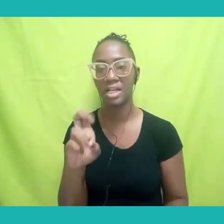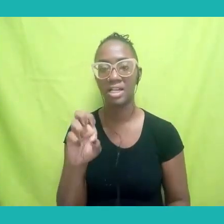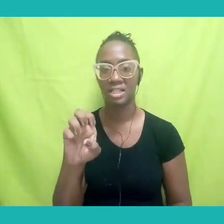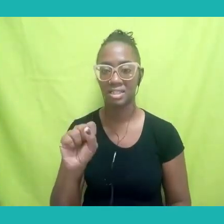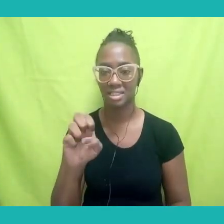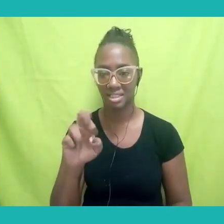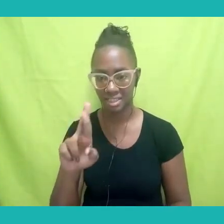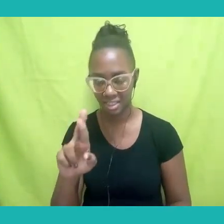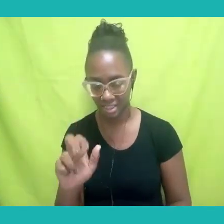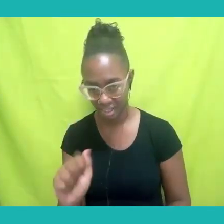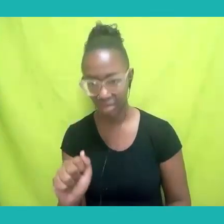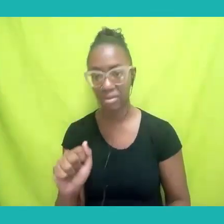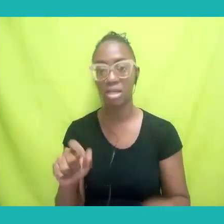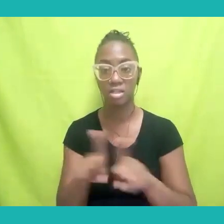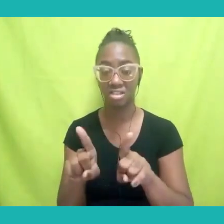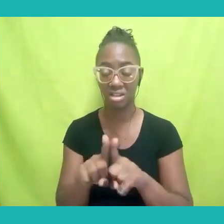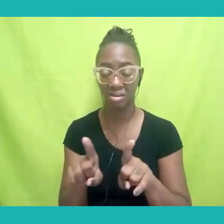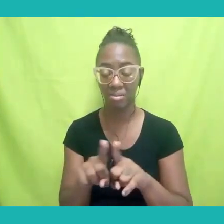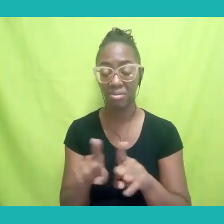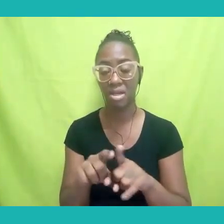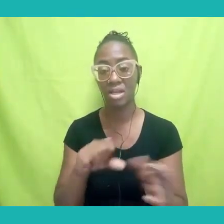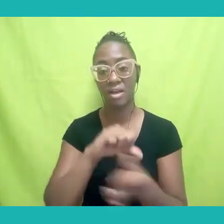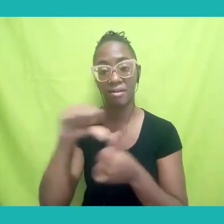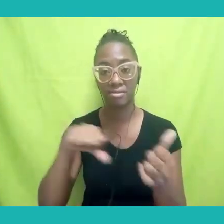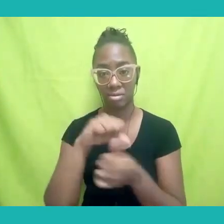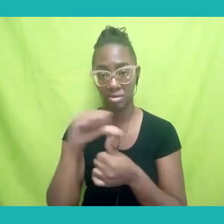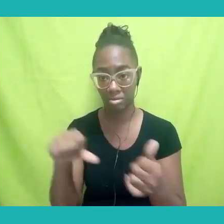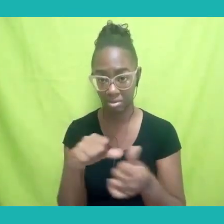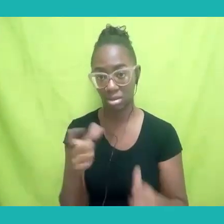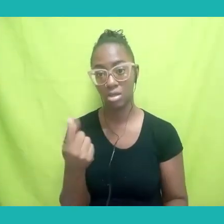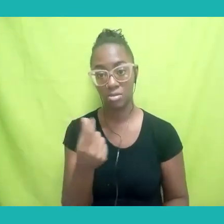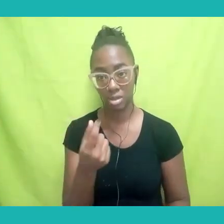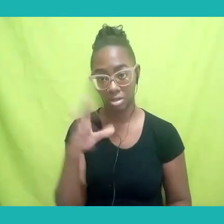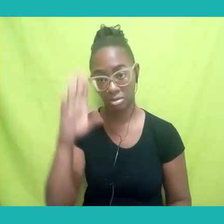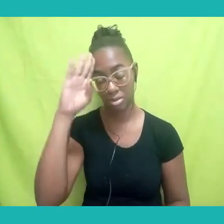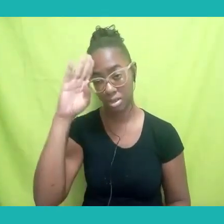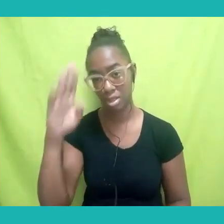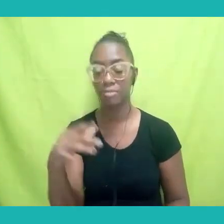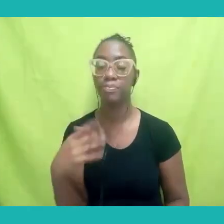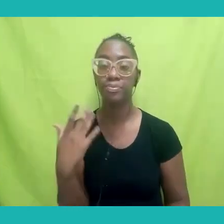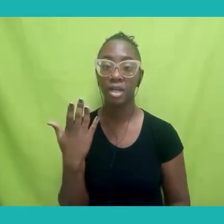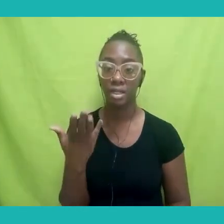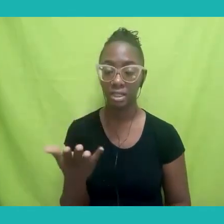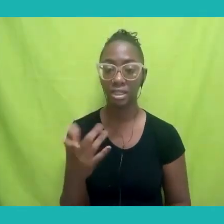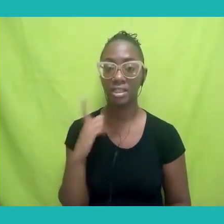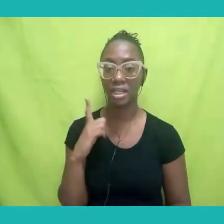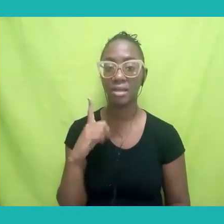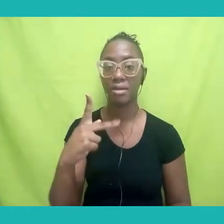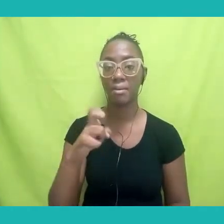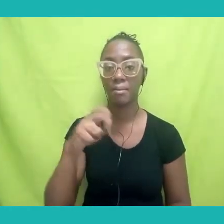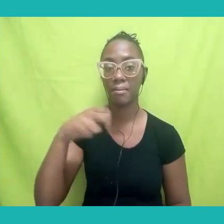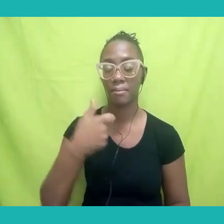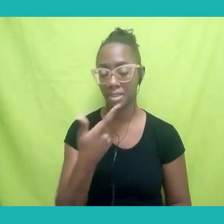militares. Temos ainda as parcelas que compõem a reserva remunerada e a reforma dos militares, a pensão militar e